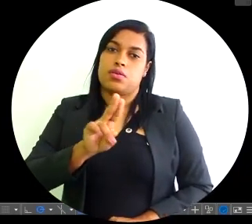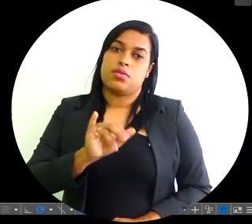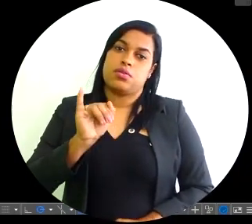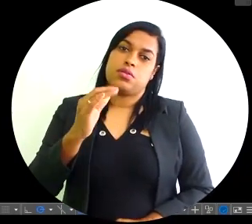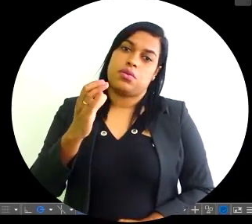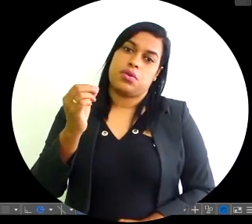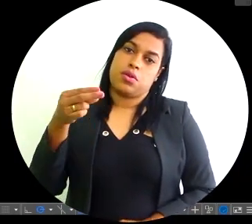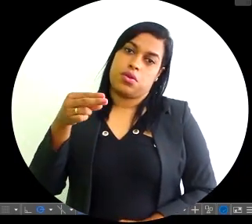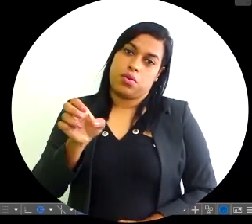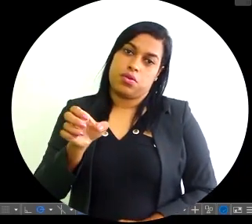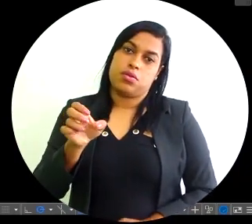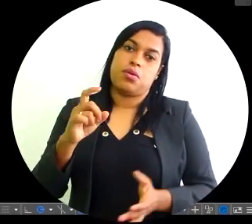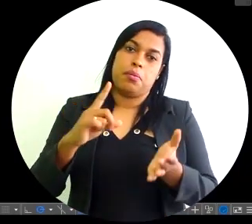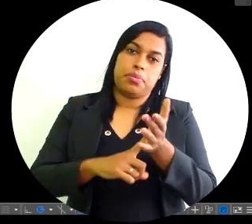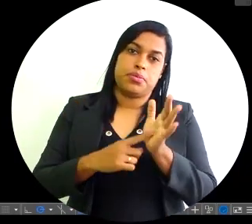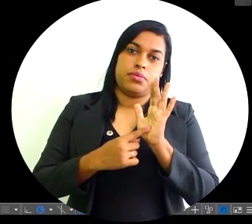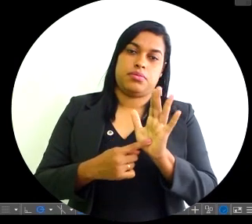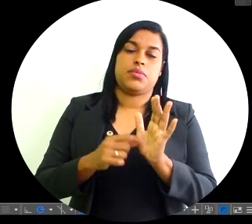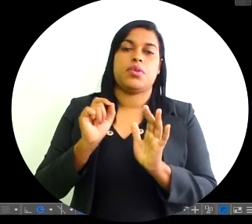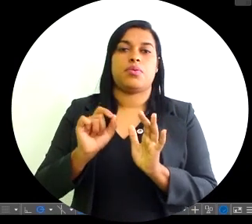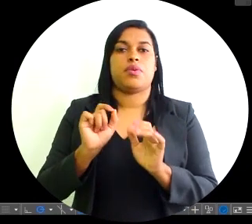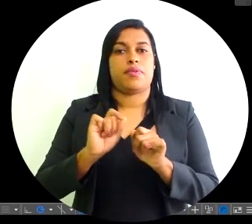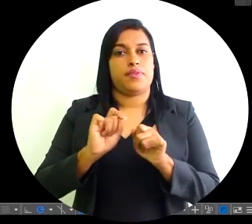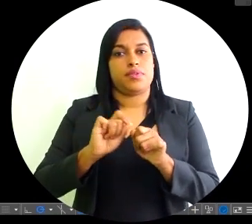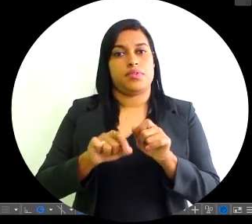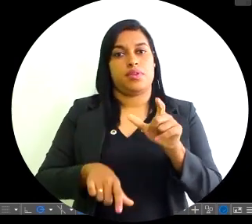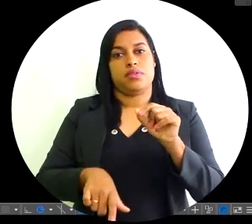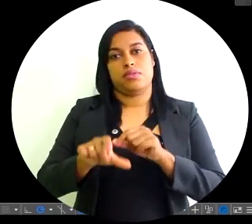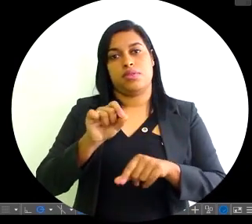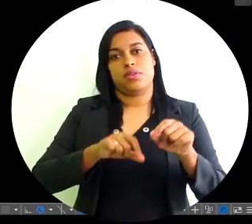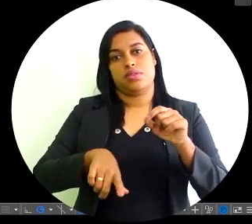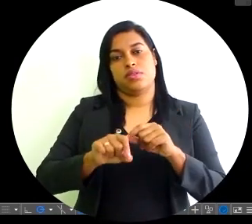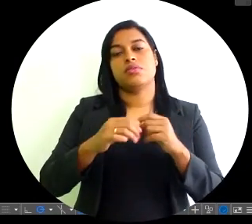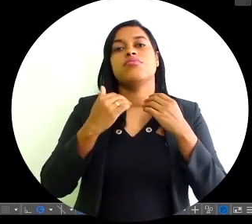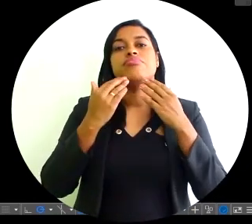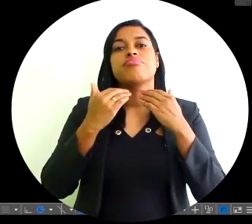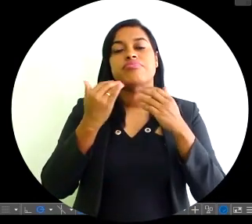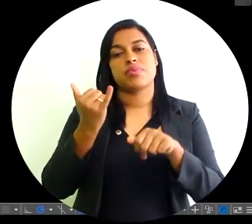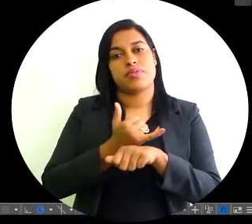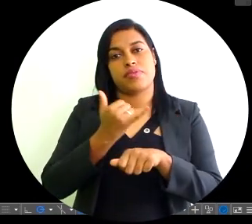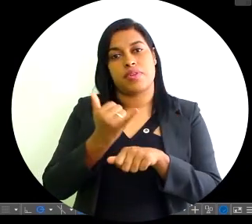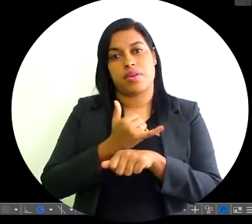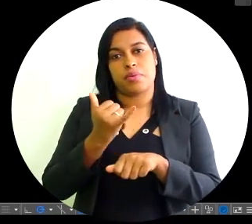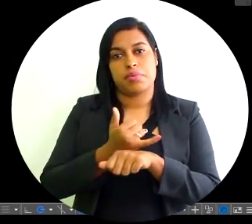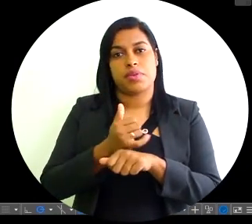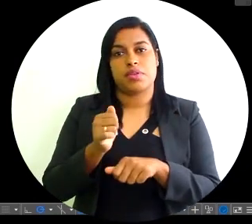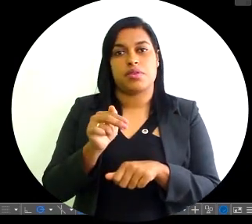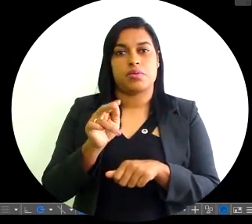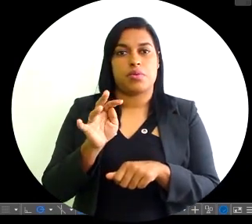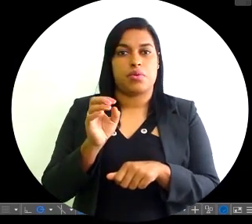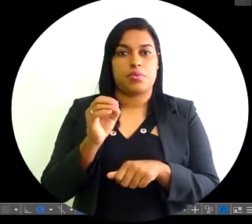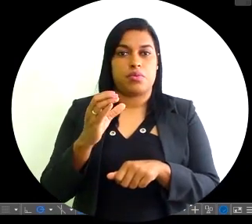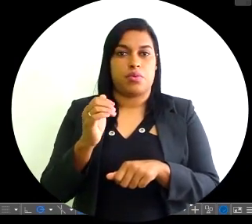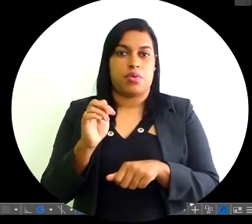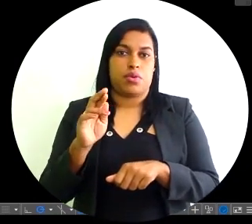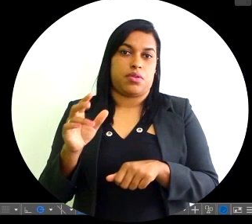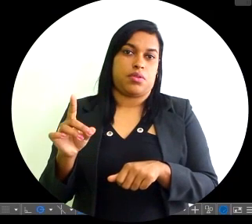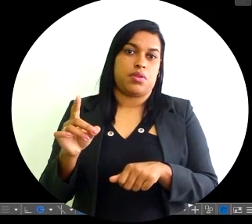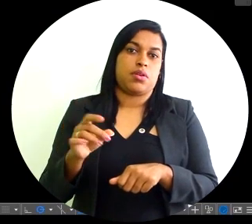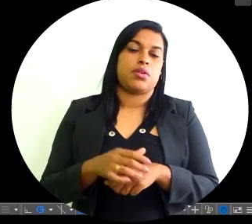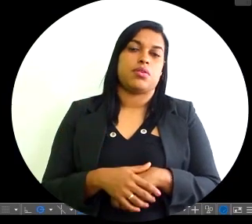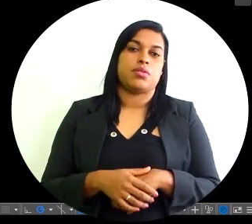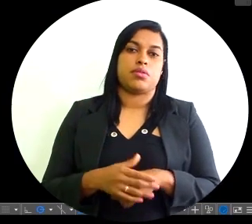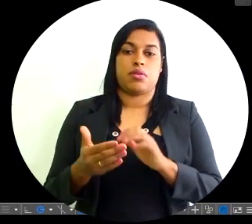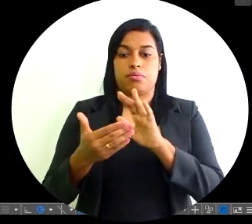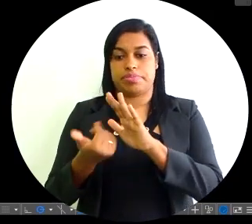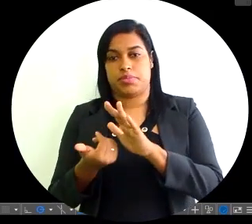sem utilizar o ícone, sem vir até a tecla aqui, é fazer a seleção sem estar em nenhuma ferramenta do AutoCAD